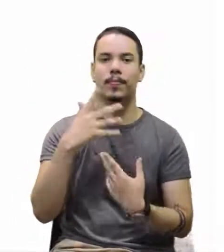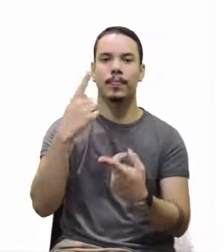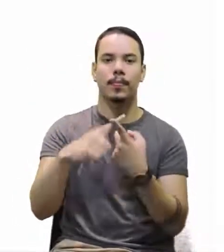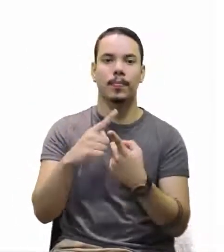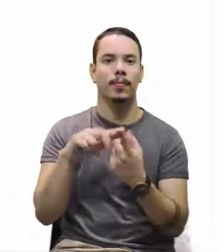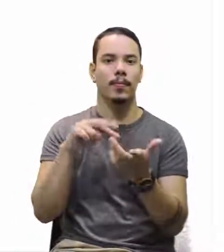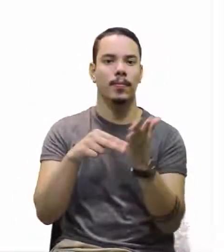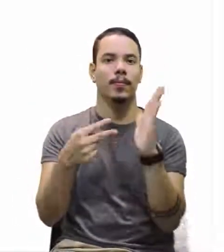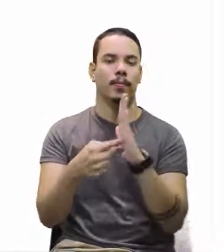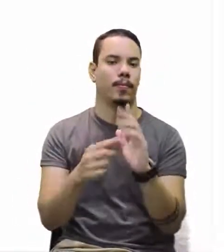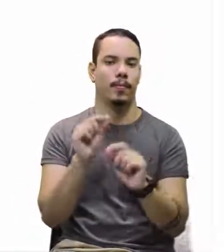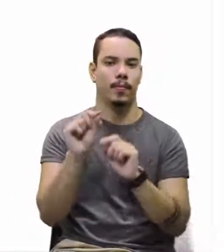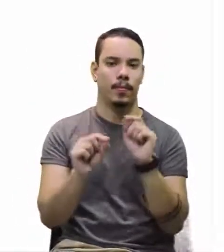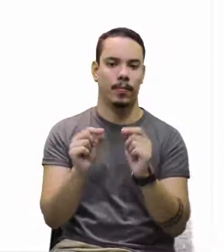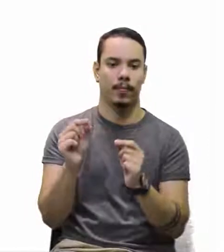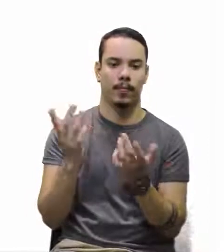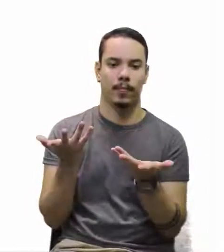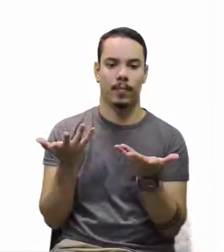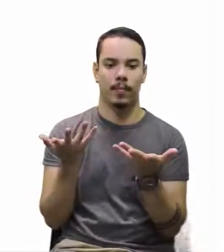ser muito